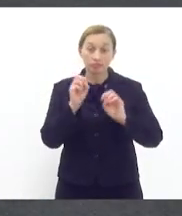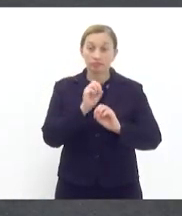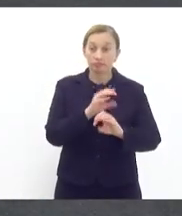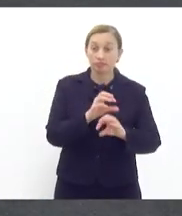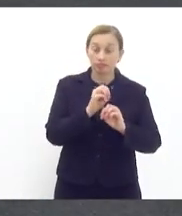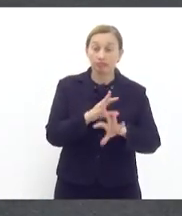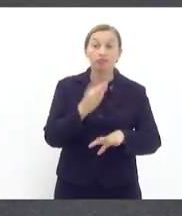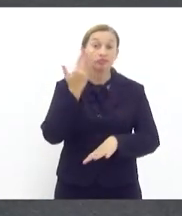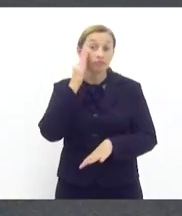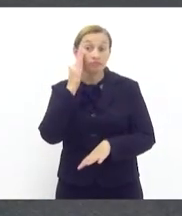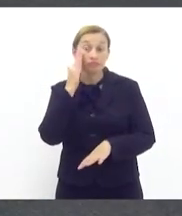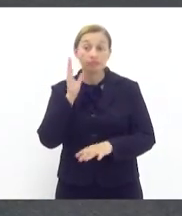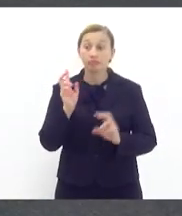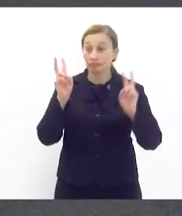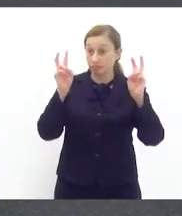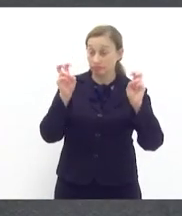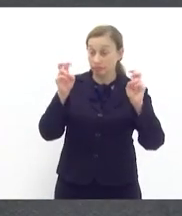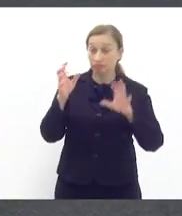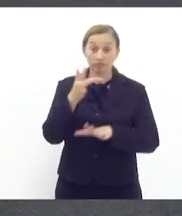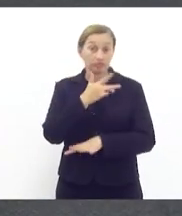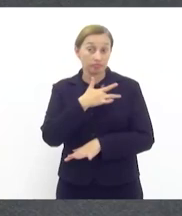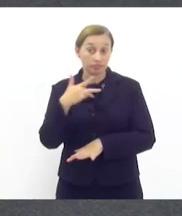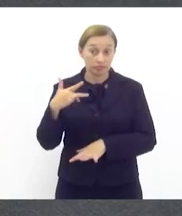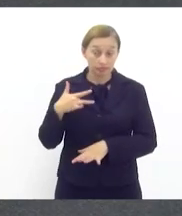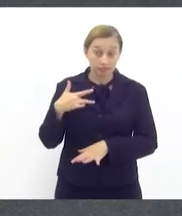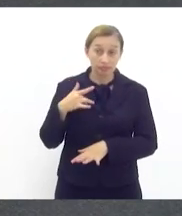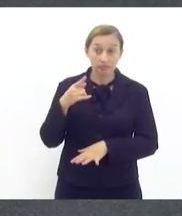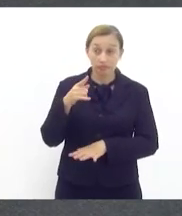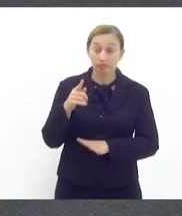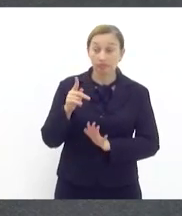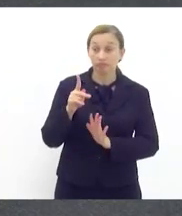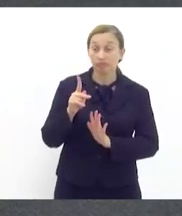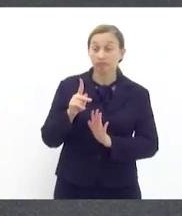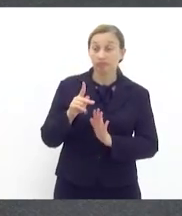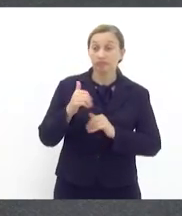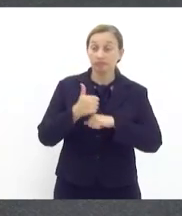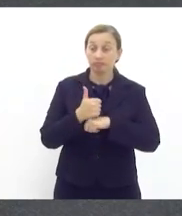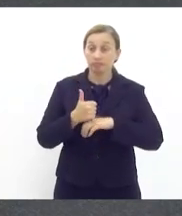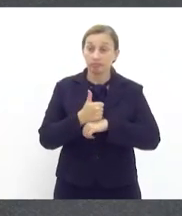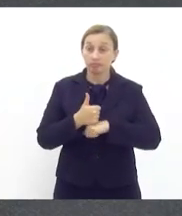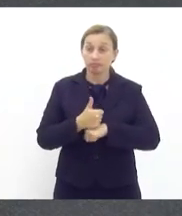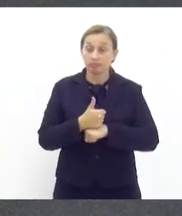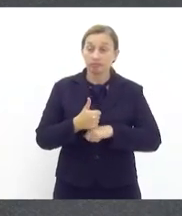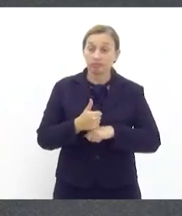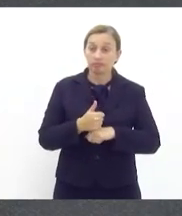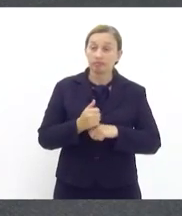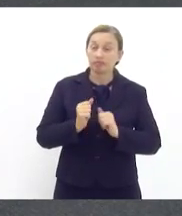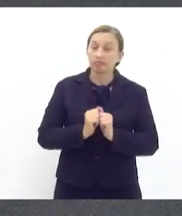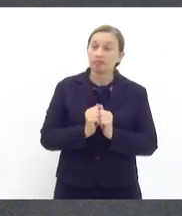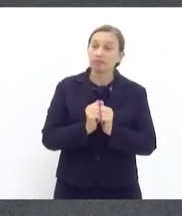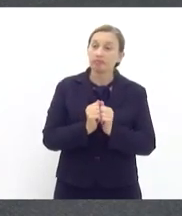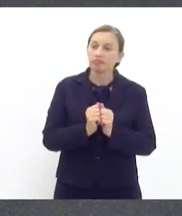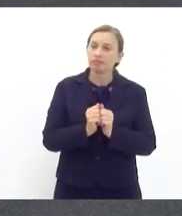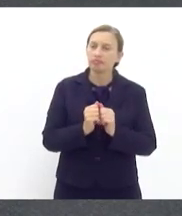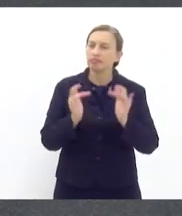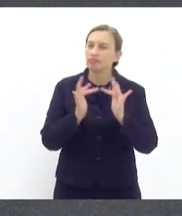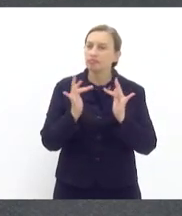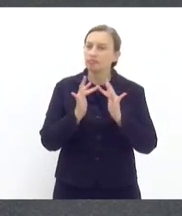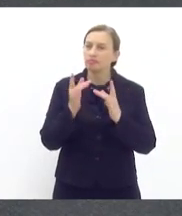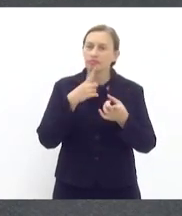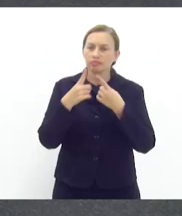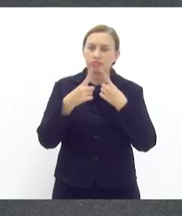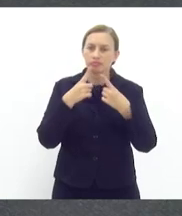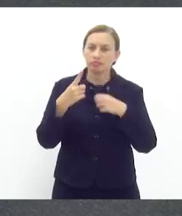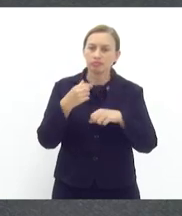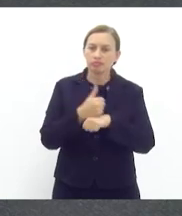é quem entende assunto da saúde esses profissionais precisam estar em constante contato e diálogo com